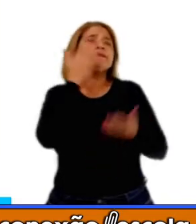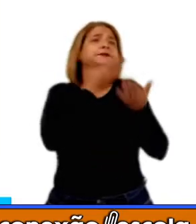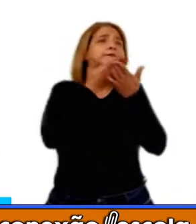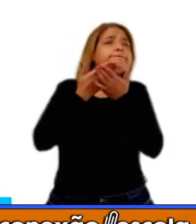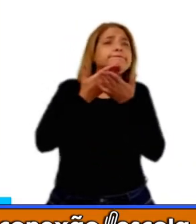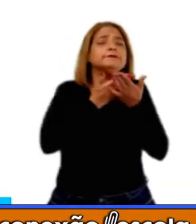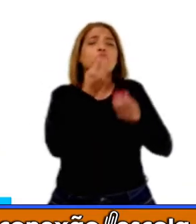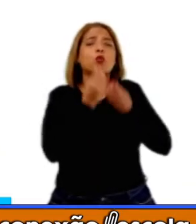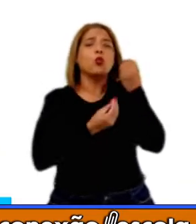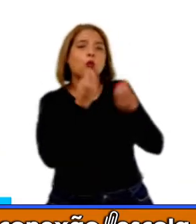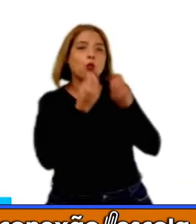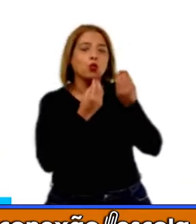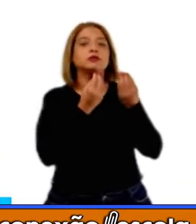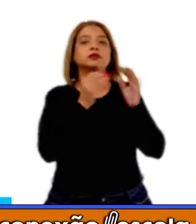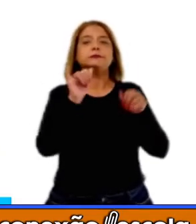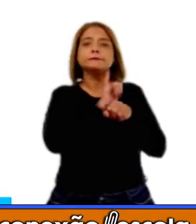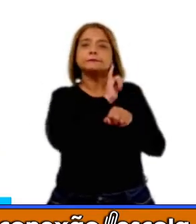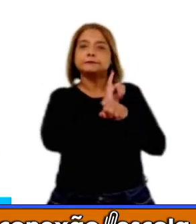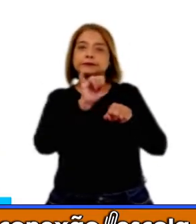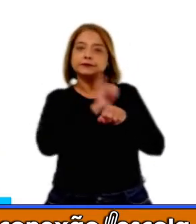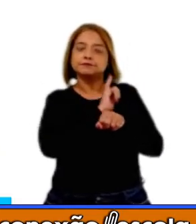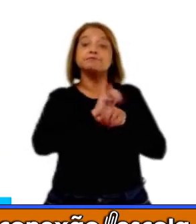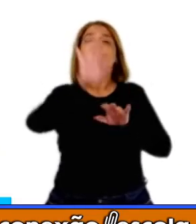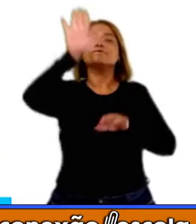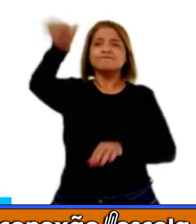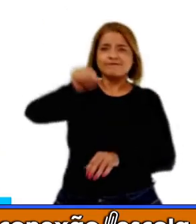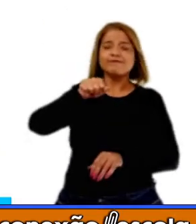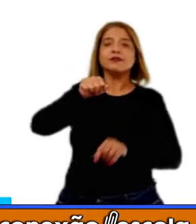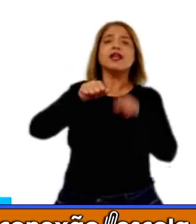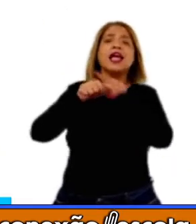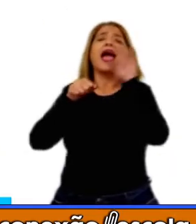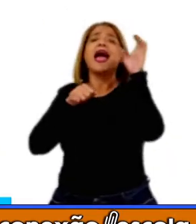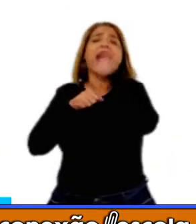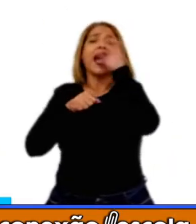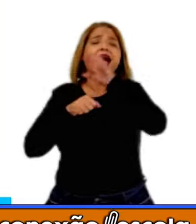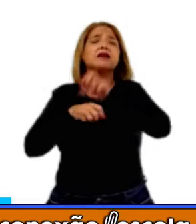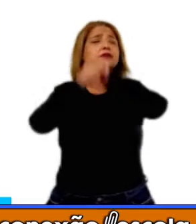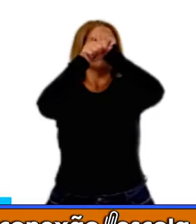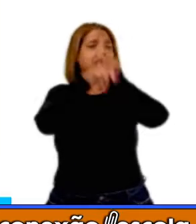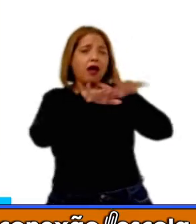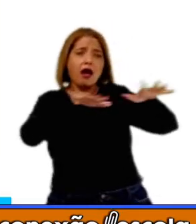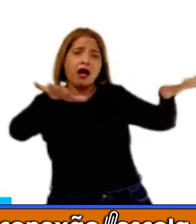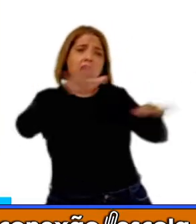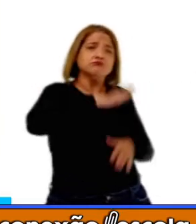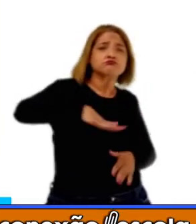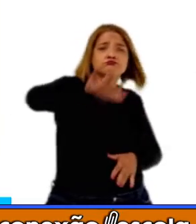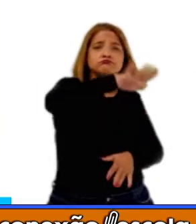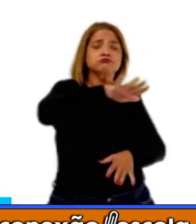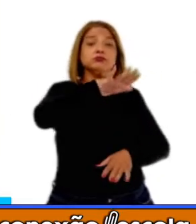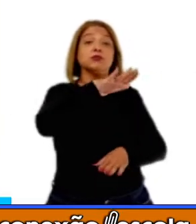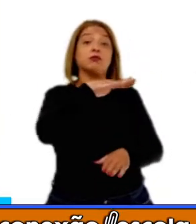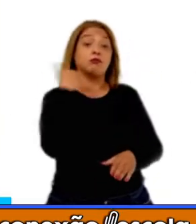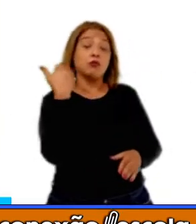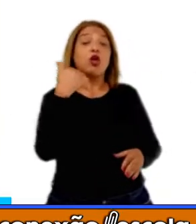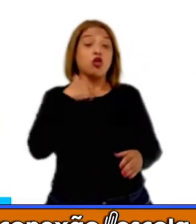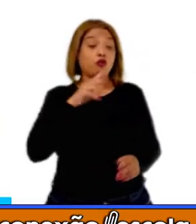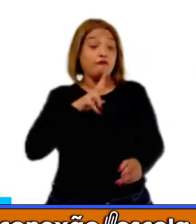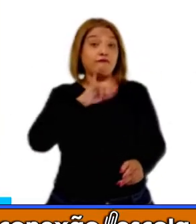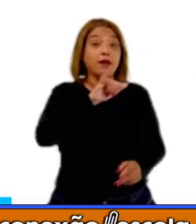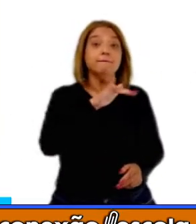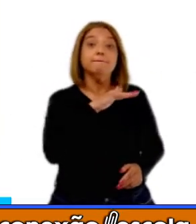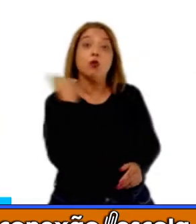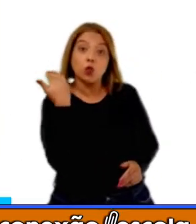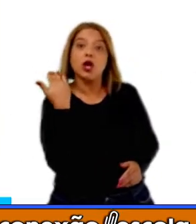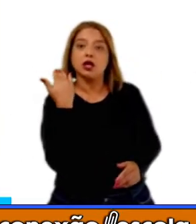Comadre Lara, disse ela, corra ao mundo e diga à bicharada que eu estou à morte e exijo